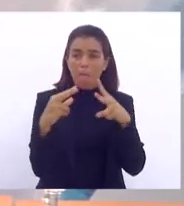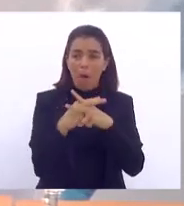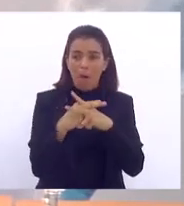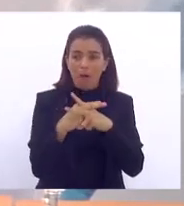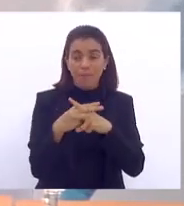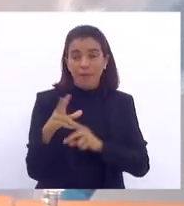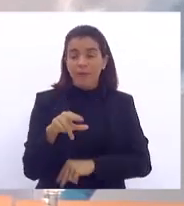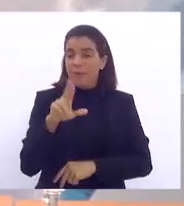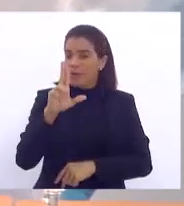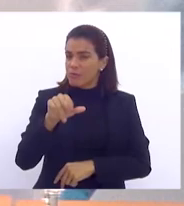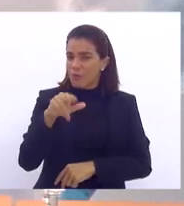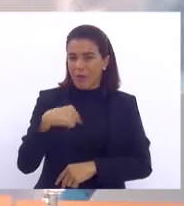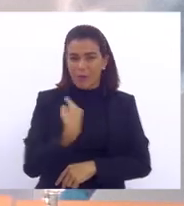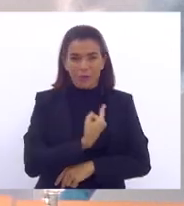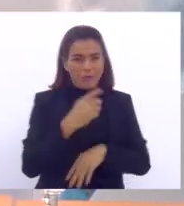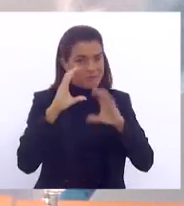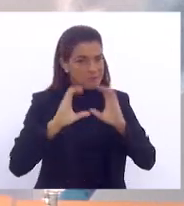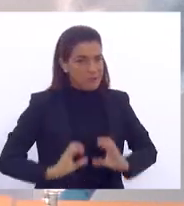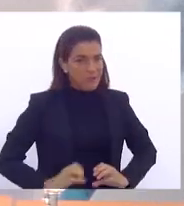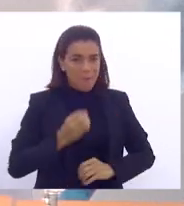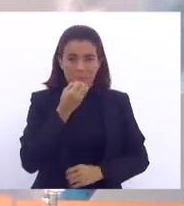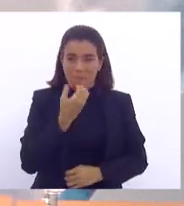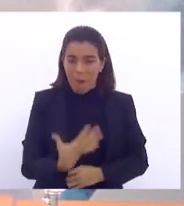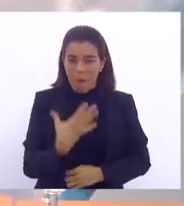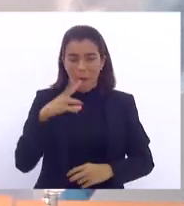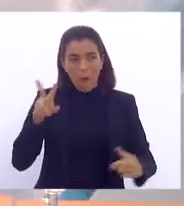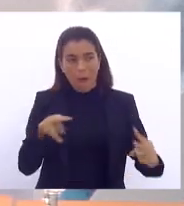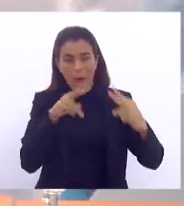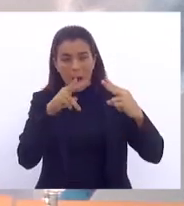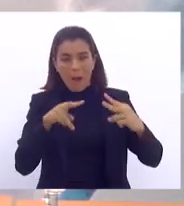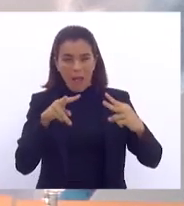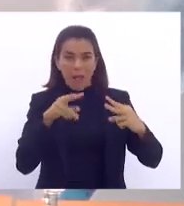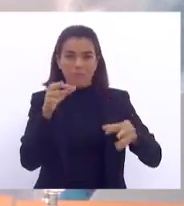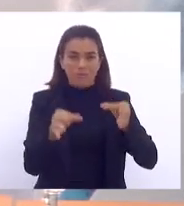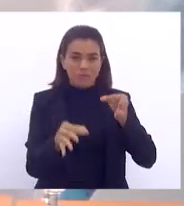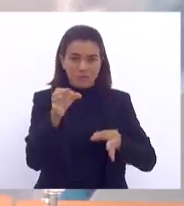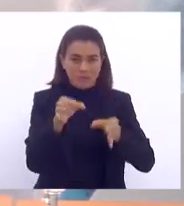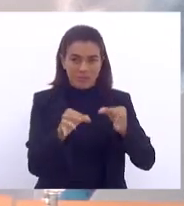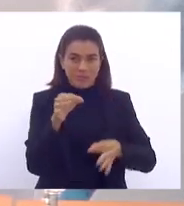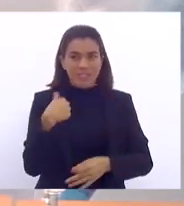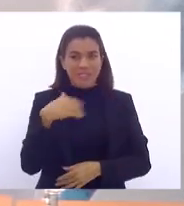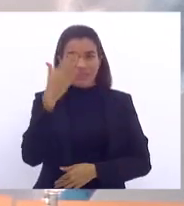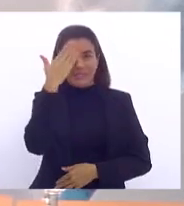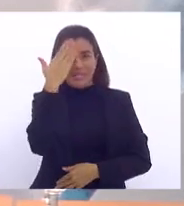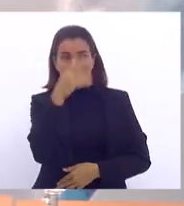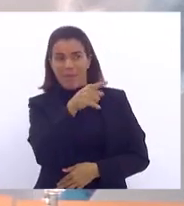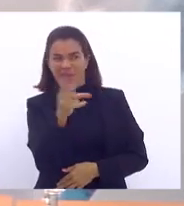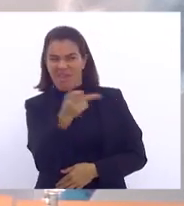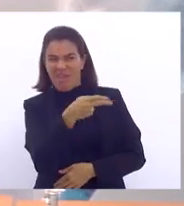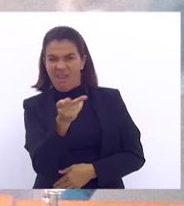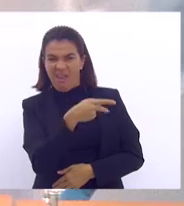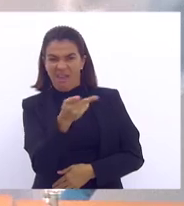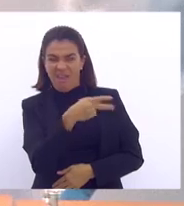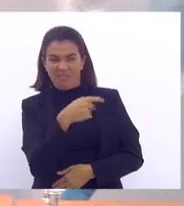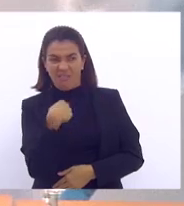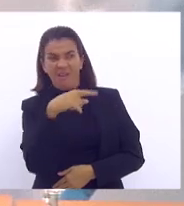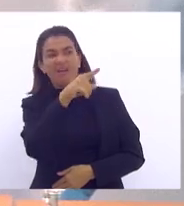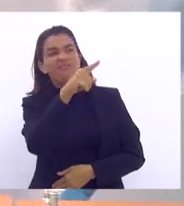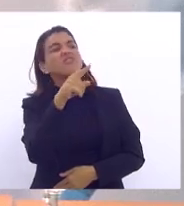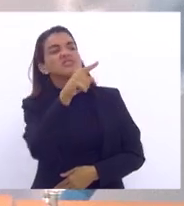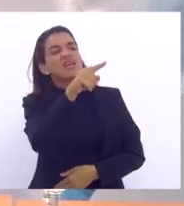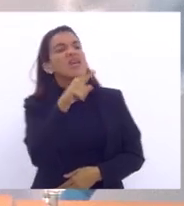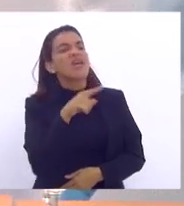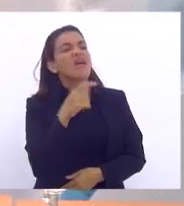Nenhum de Nós cidadão de bem temos coragem de olhar para um juiz ainda que saibamos de alguma conduta errada dele falar magistrado